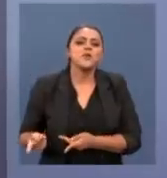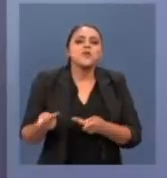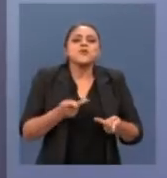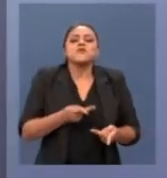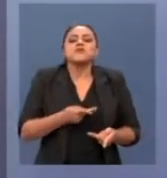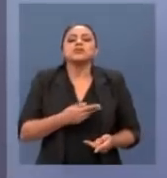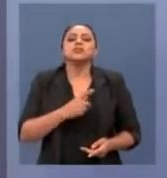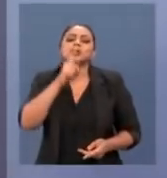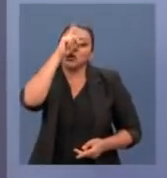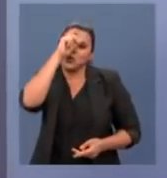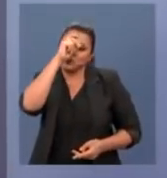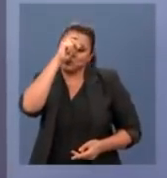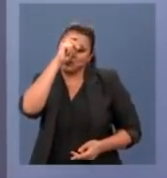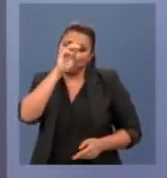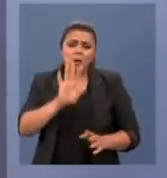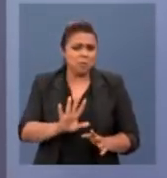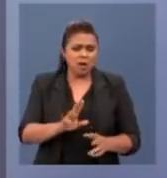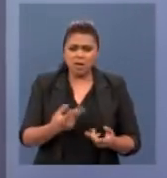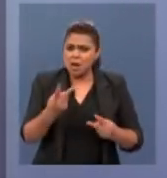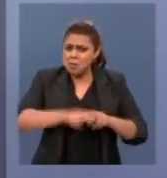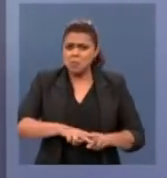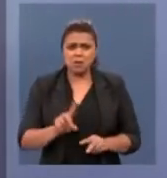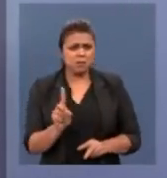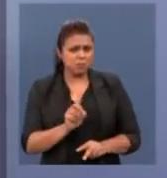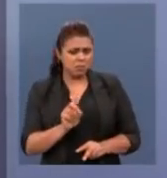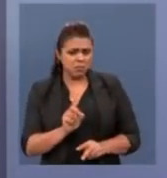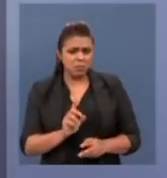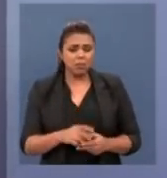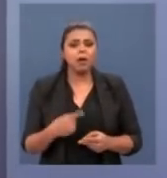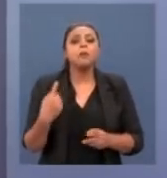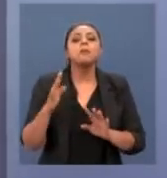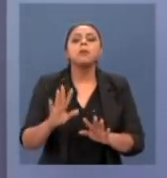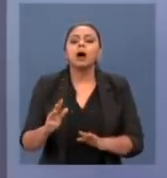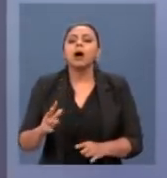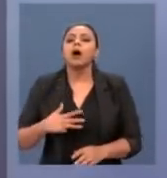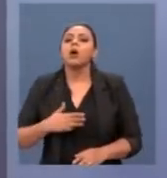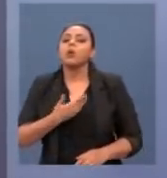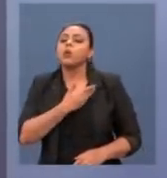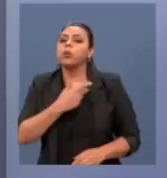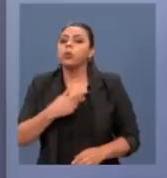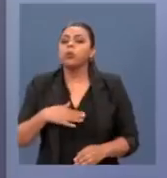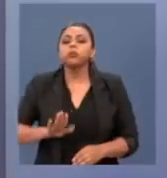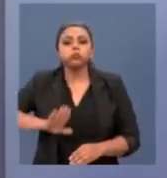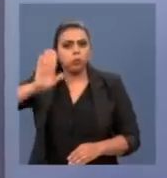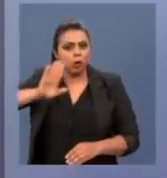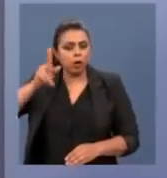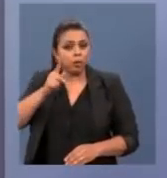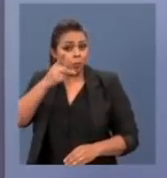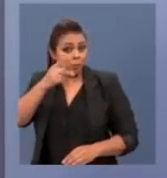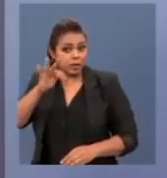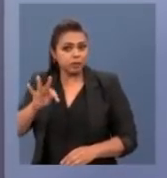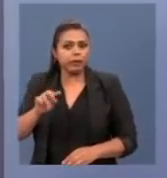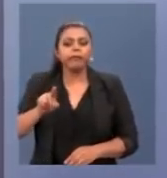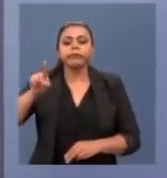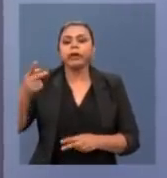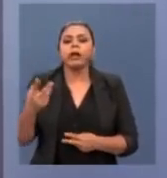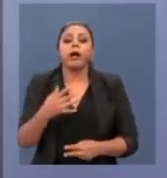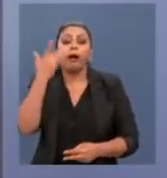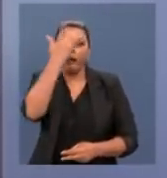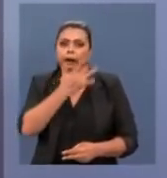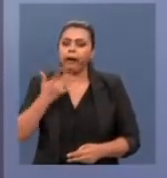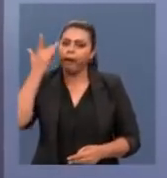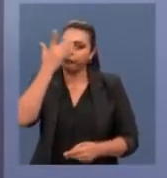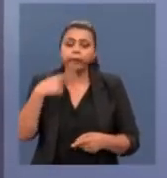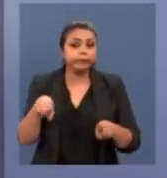eu estaria preso o candidato do pt está indiciado na lava jato tá indiciado haddad tem se à